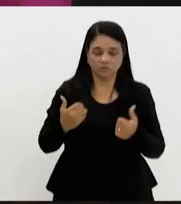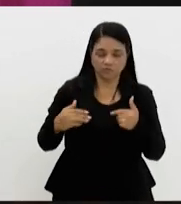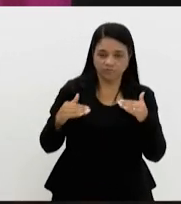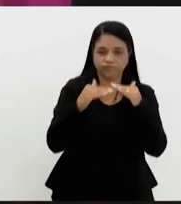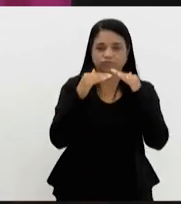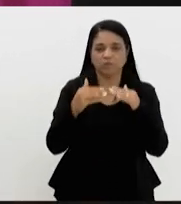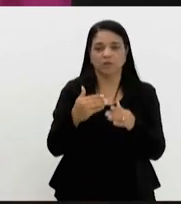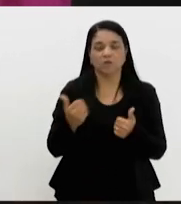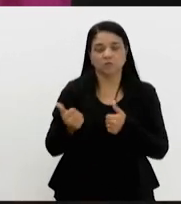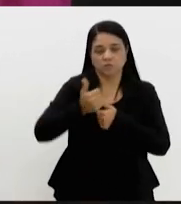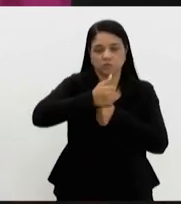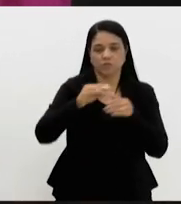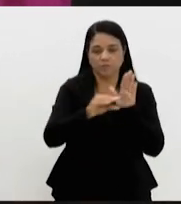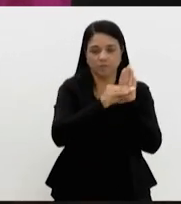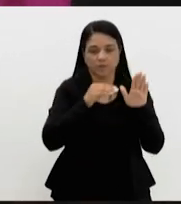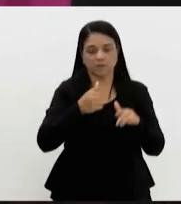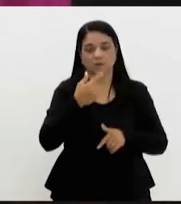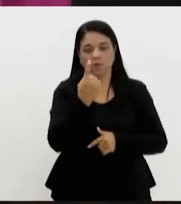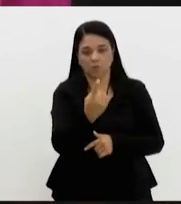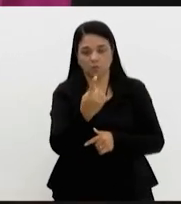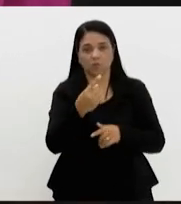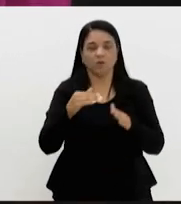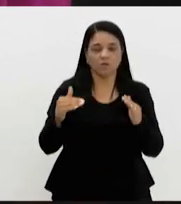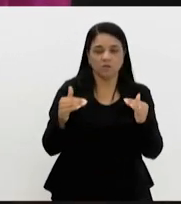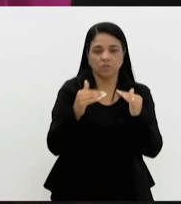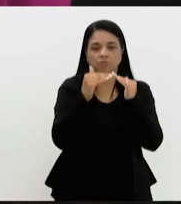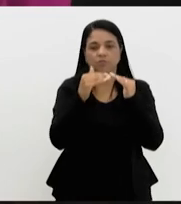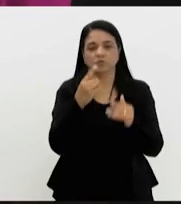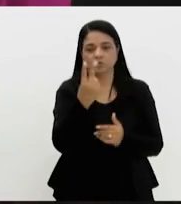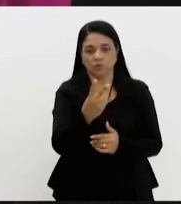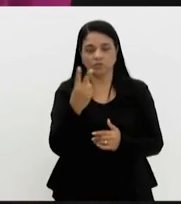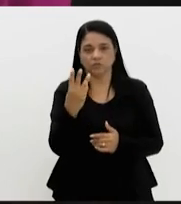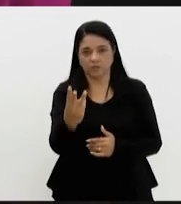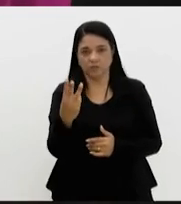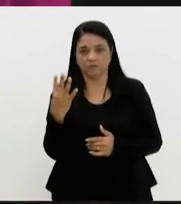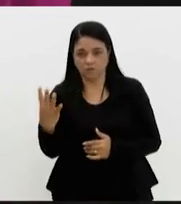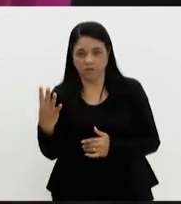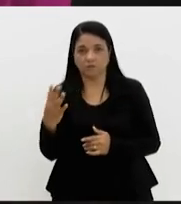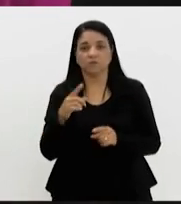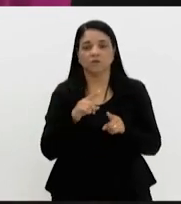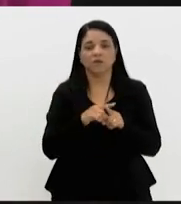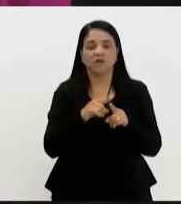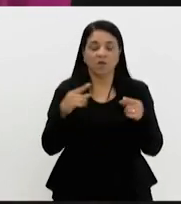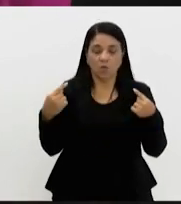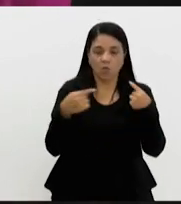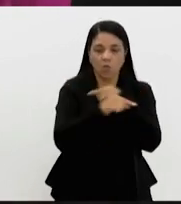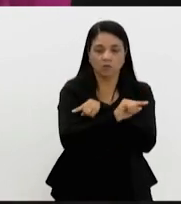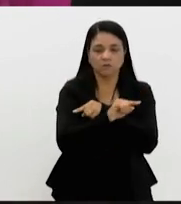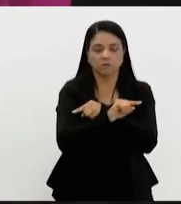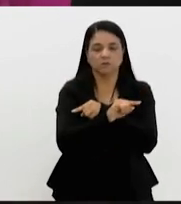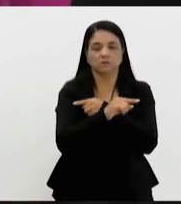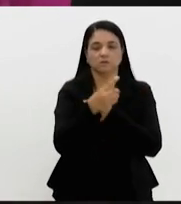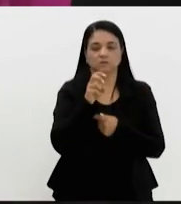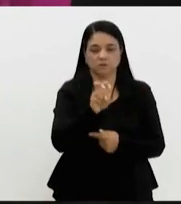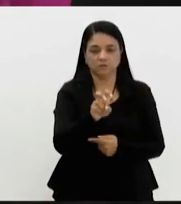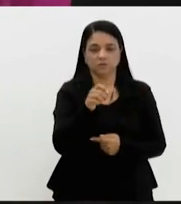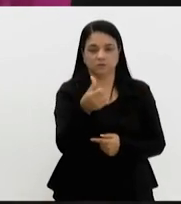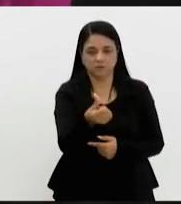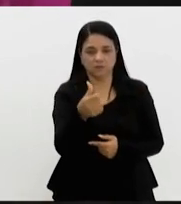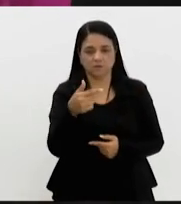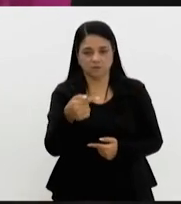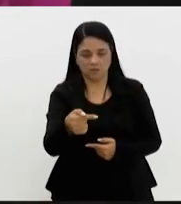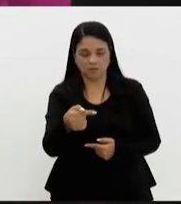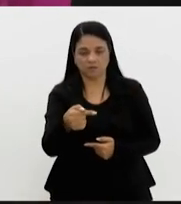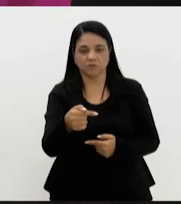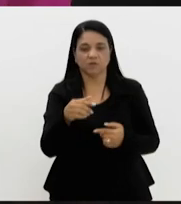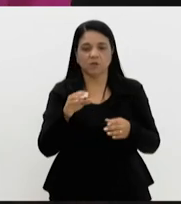com subemenda à emenda número 1, favorável às emendas número 2, 3 e 4, contrário às emendas 5, 6 e 7,